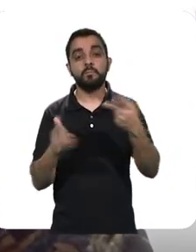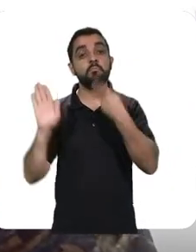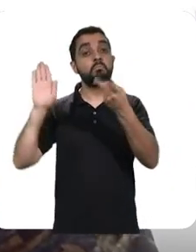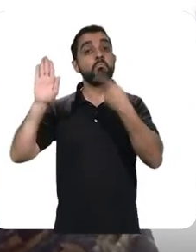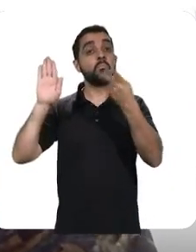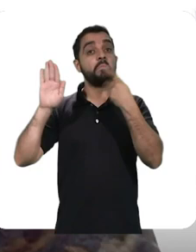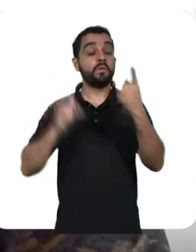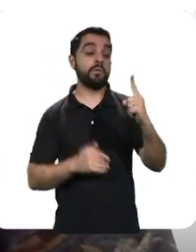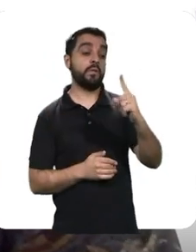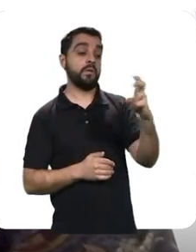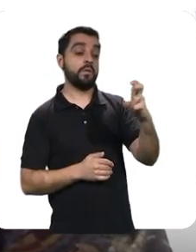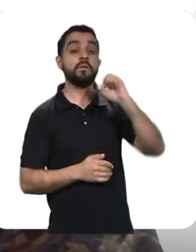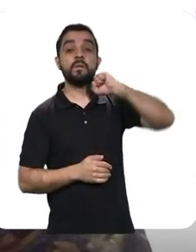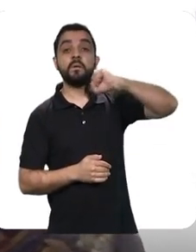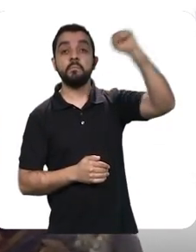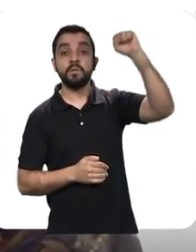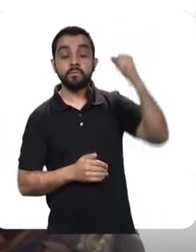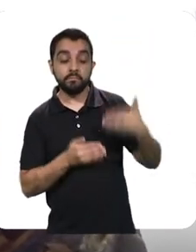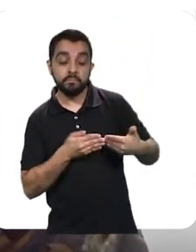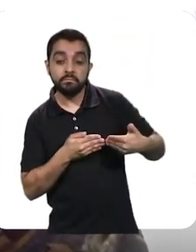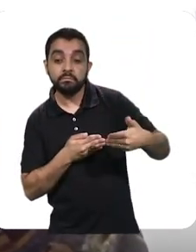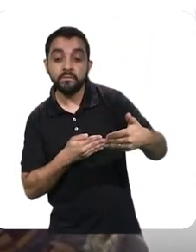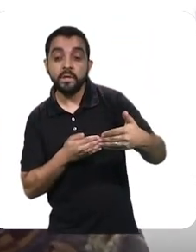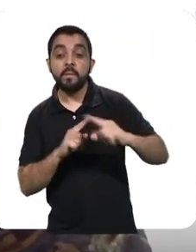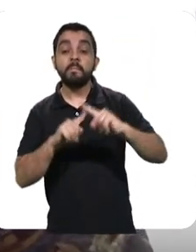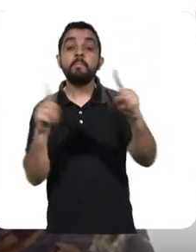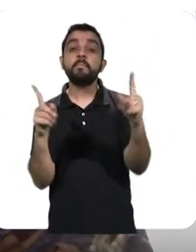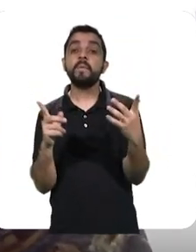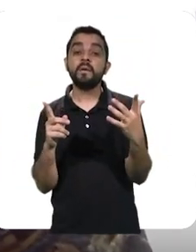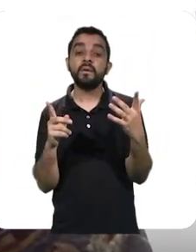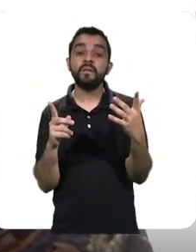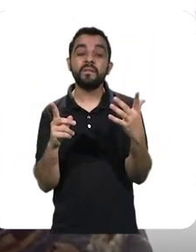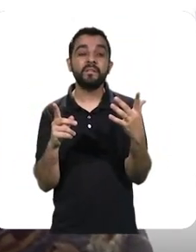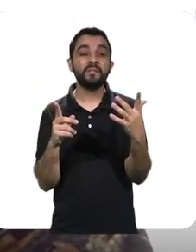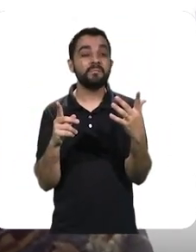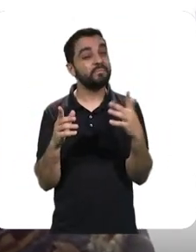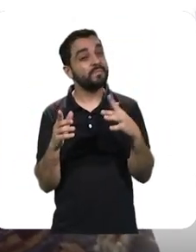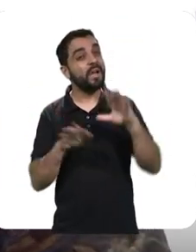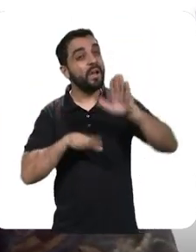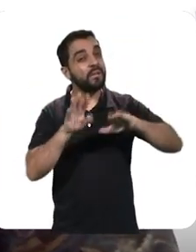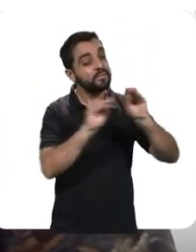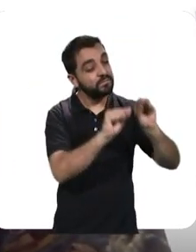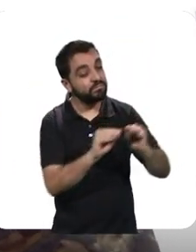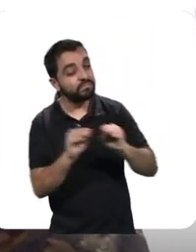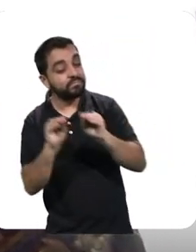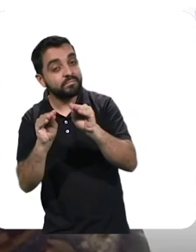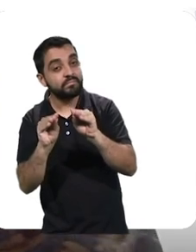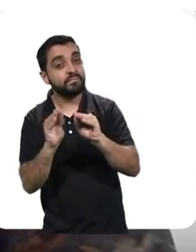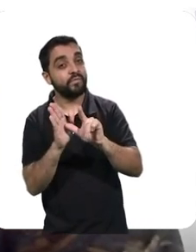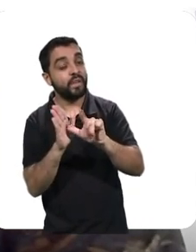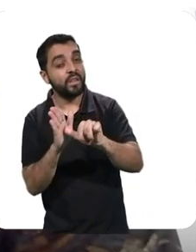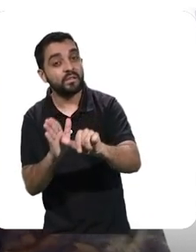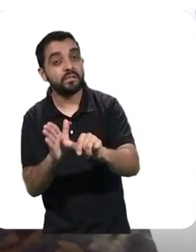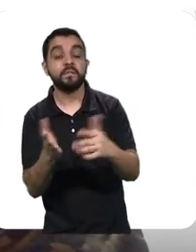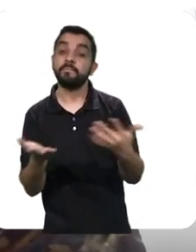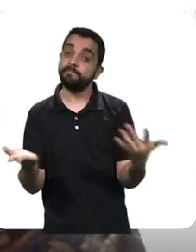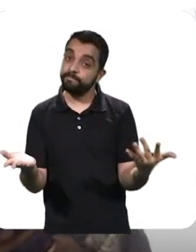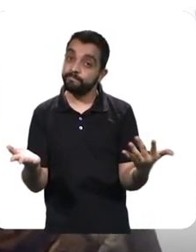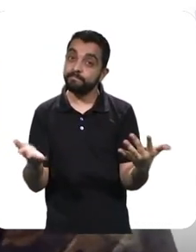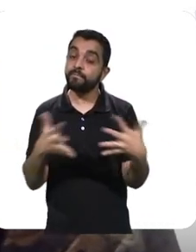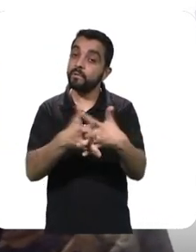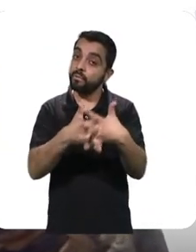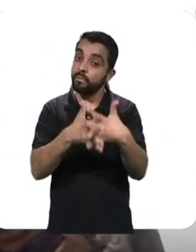de abril, que é daqui a 15 dias, mas já há setores do governo falando que vai demorar ainda